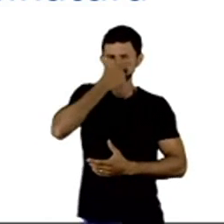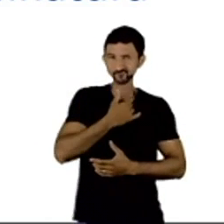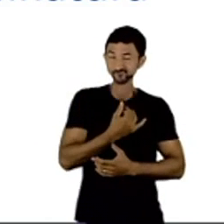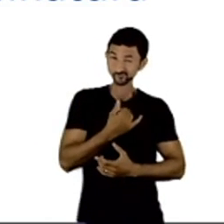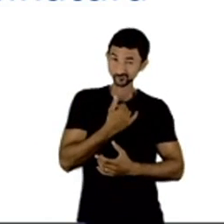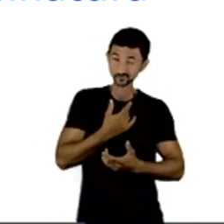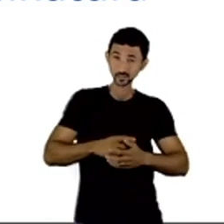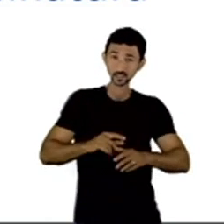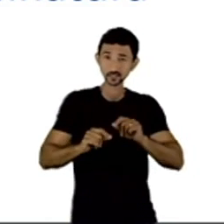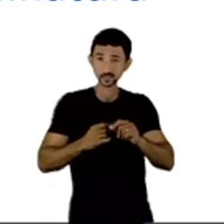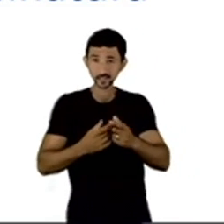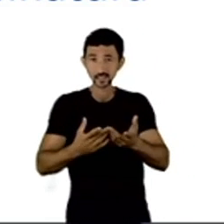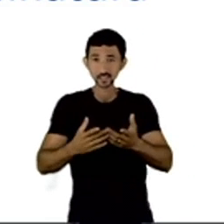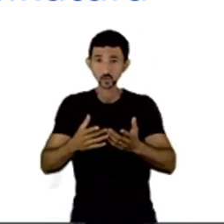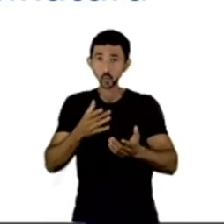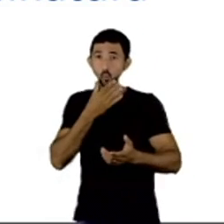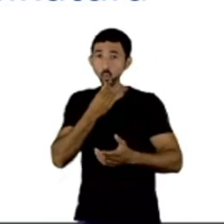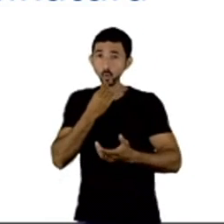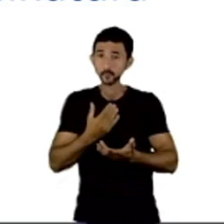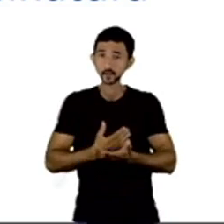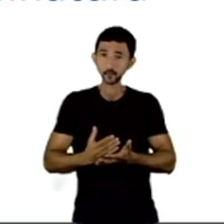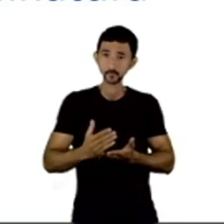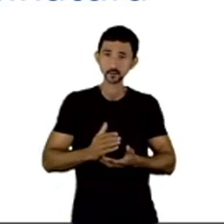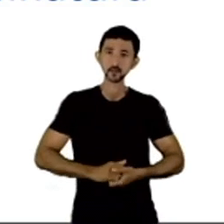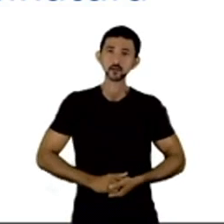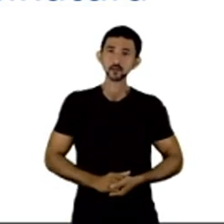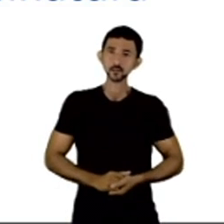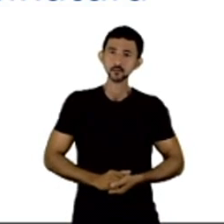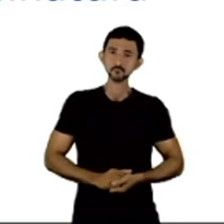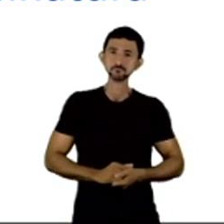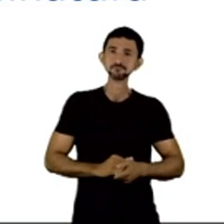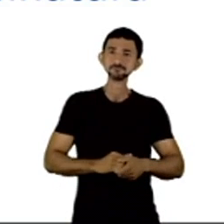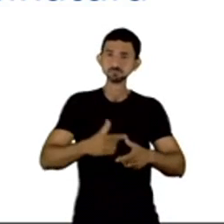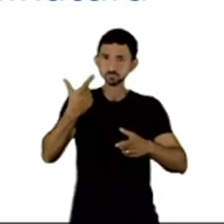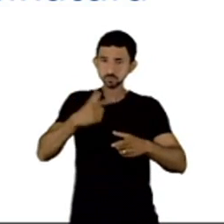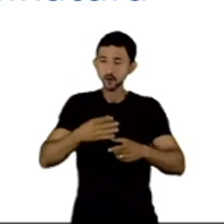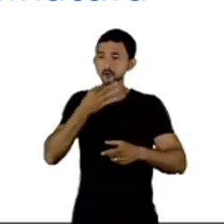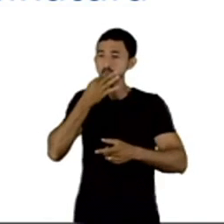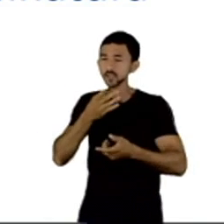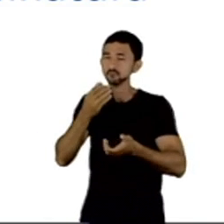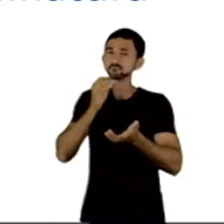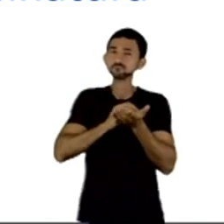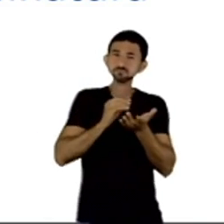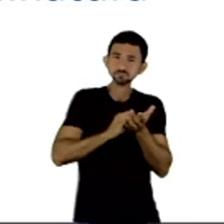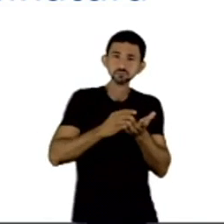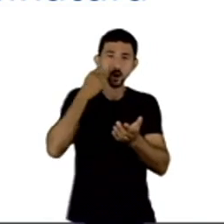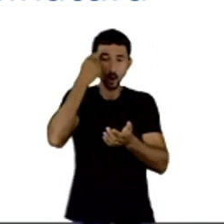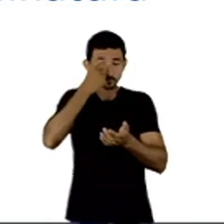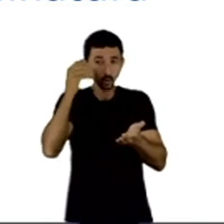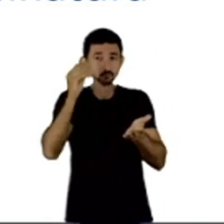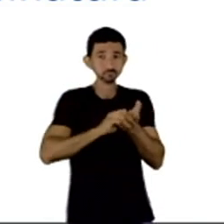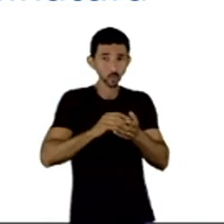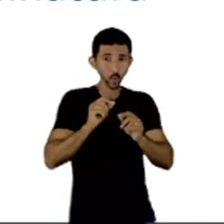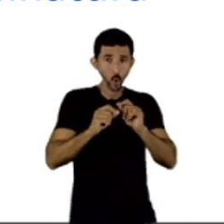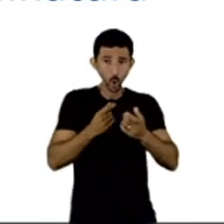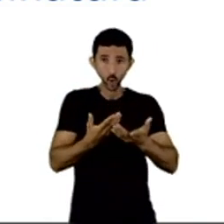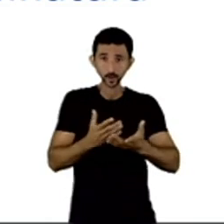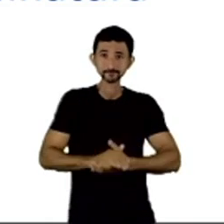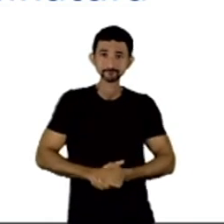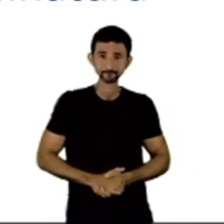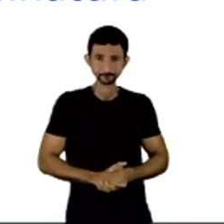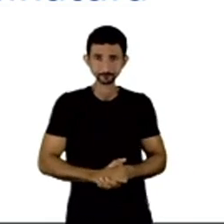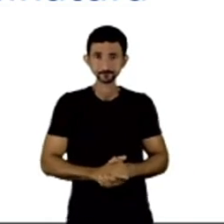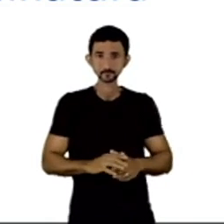leiloeiro que abriu esta reportagem. Veja que, mais uma vez, ele tece um comentário a respeito do comportamento daquele